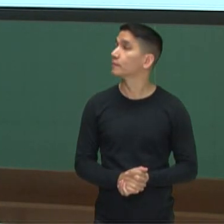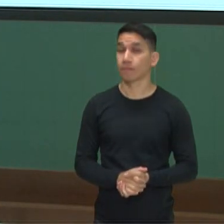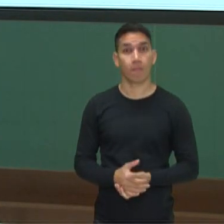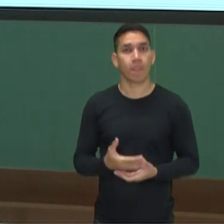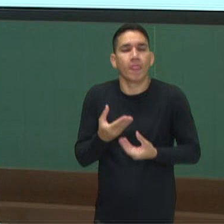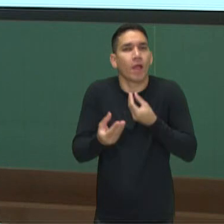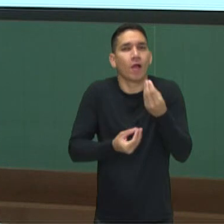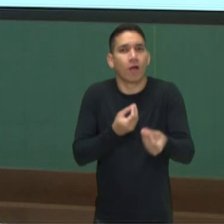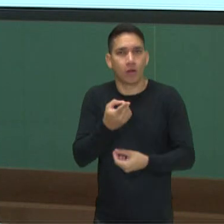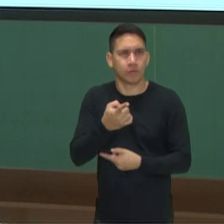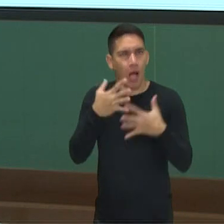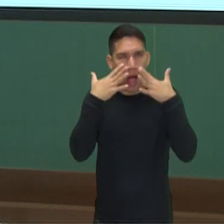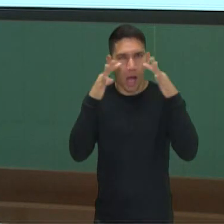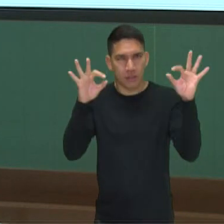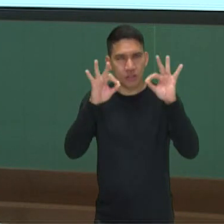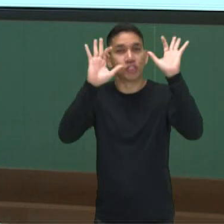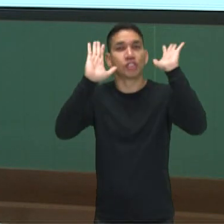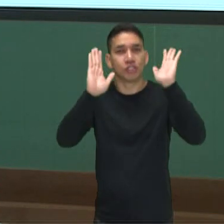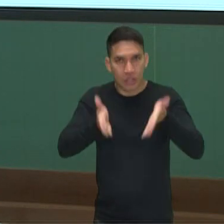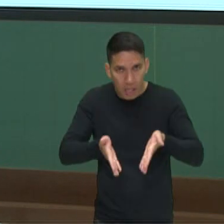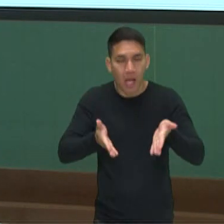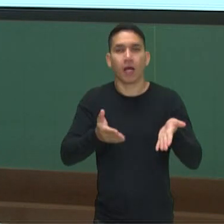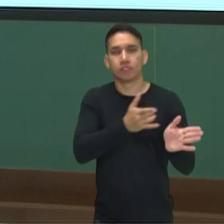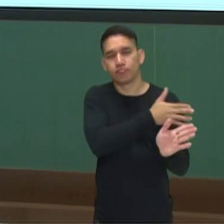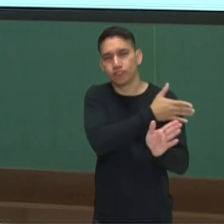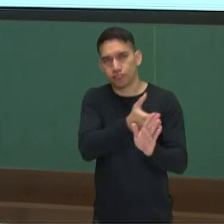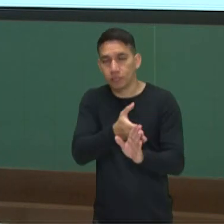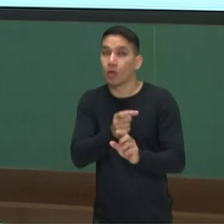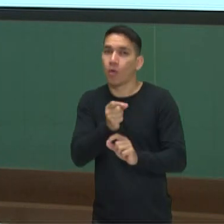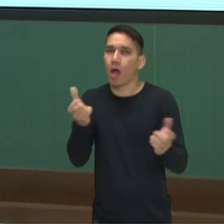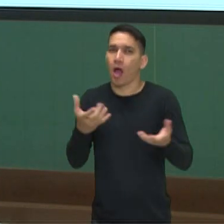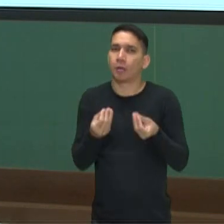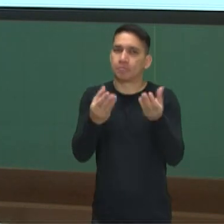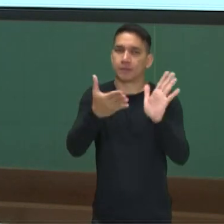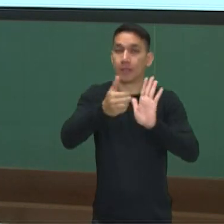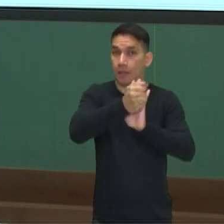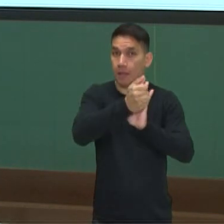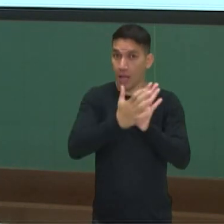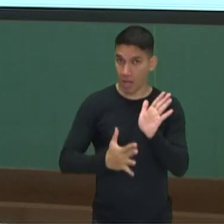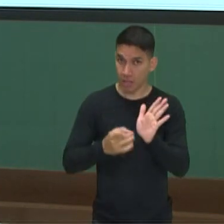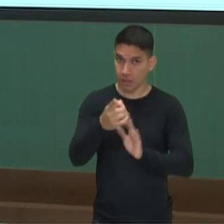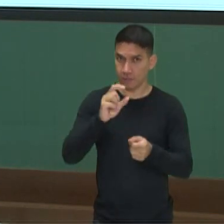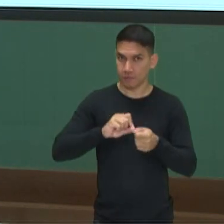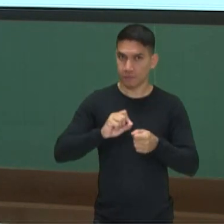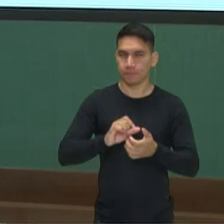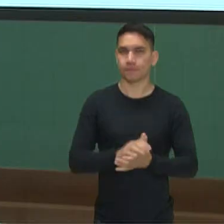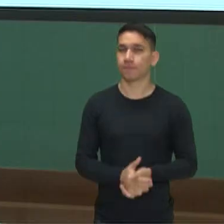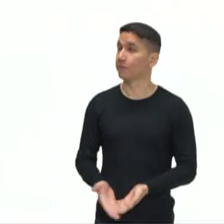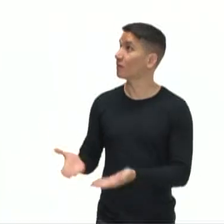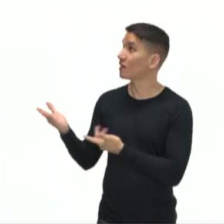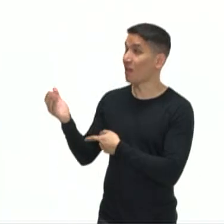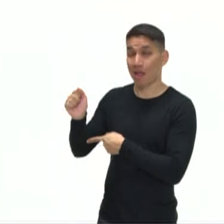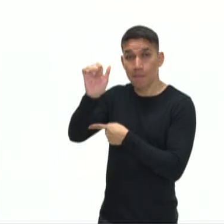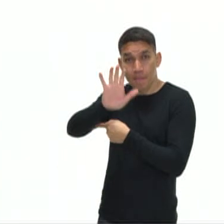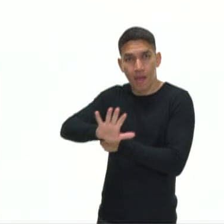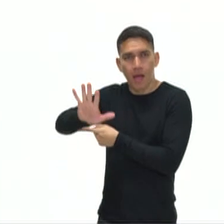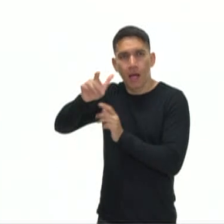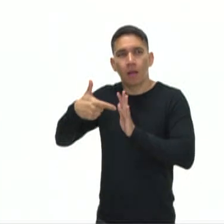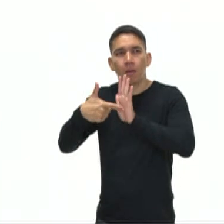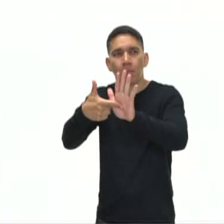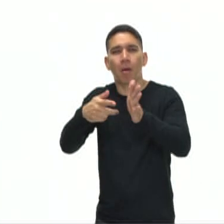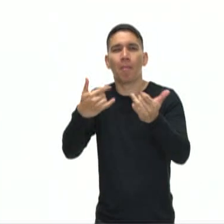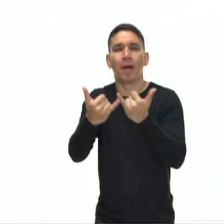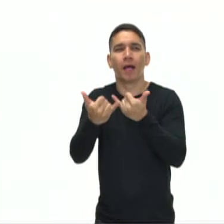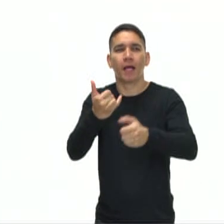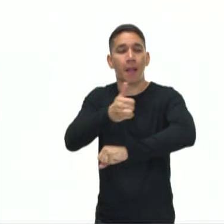Como você prestou bastante atenção naquilo que nós fizemos agora, um exercício para você. A figura abaixo representa uma praça